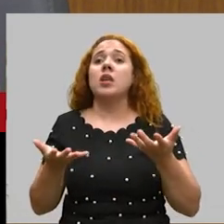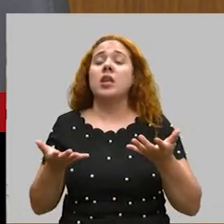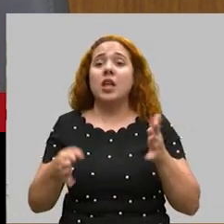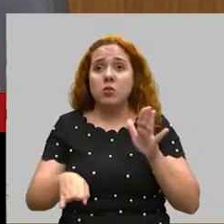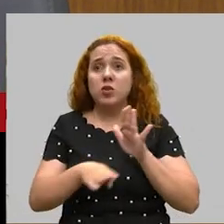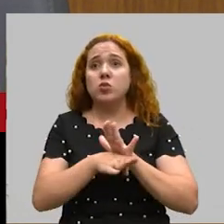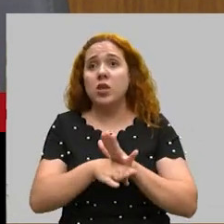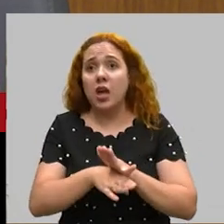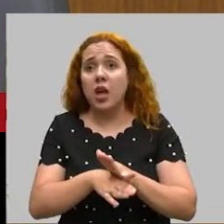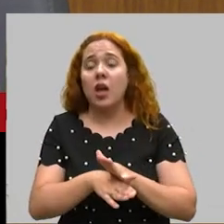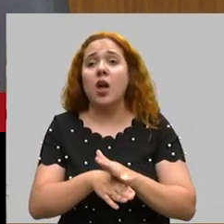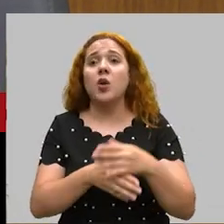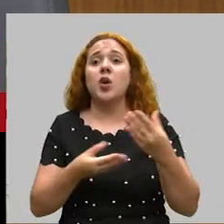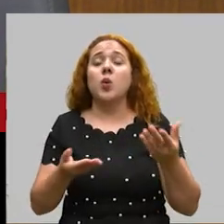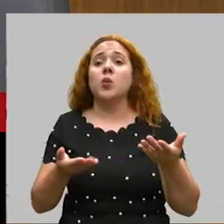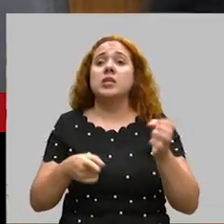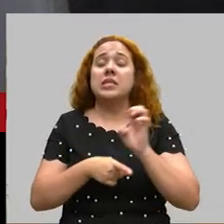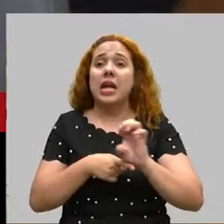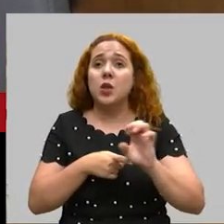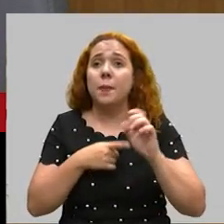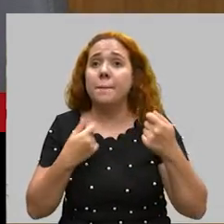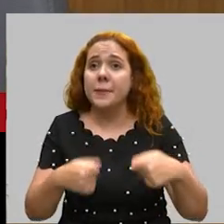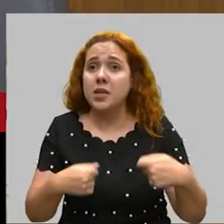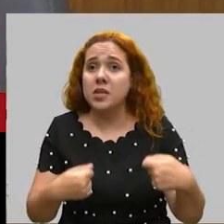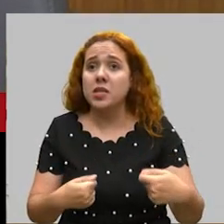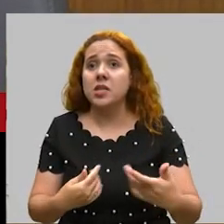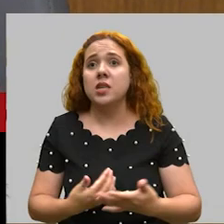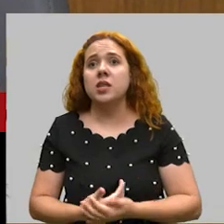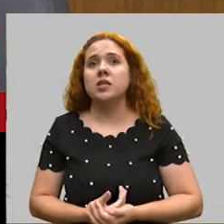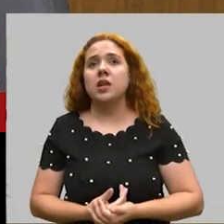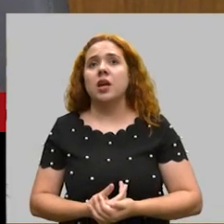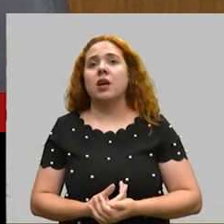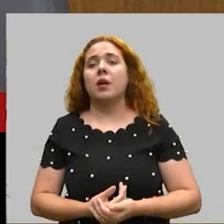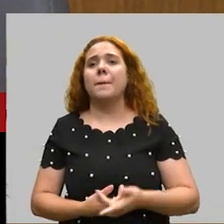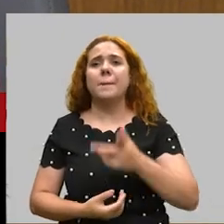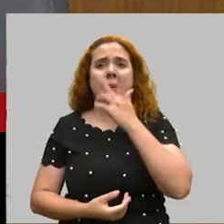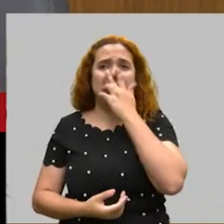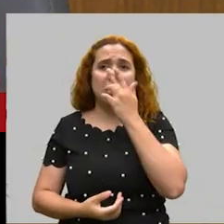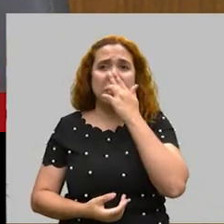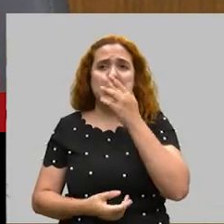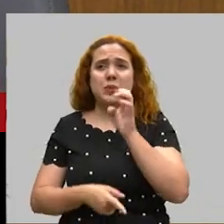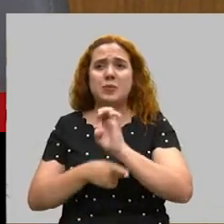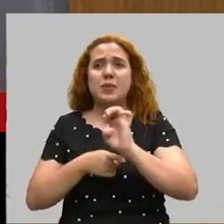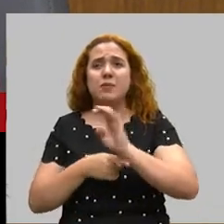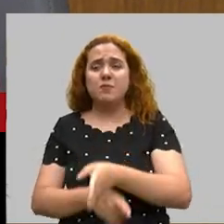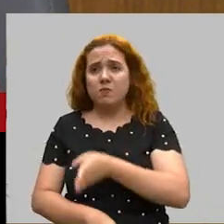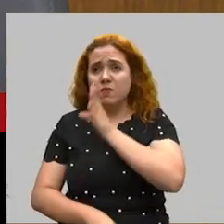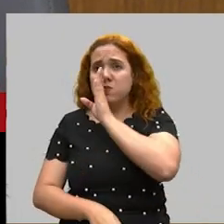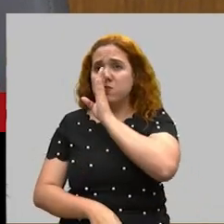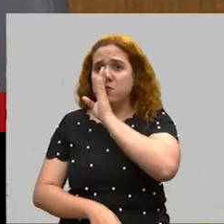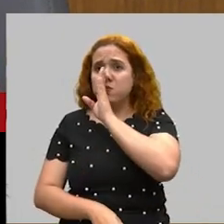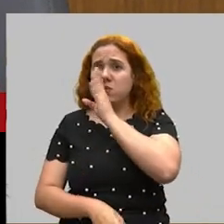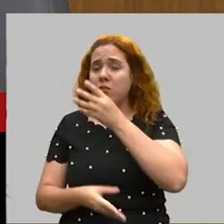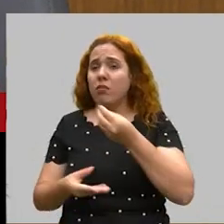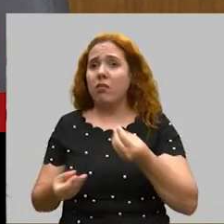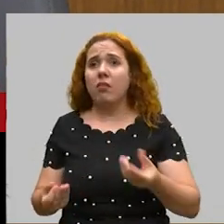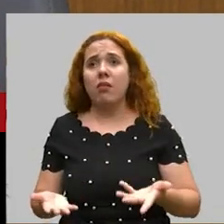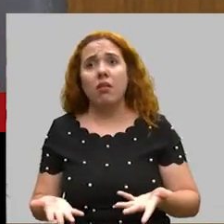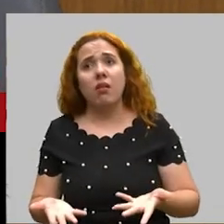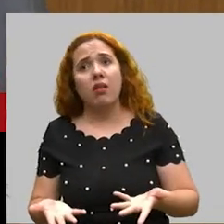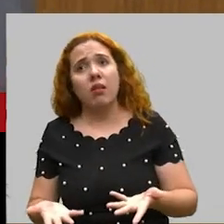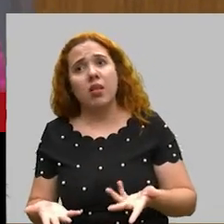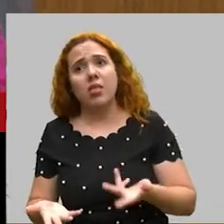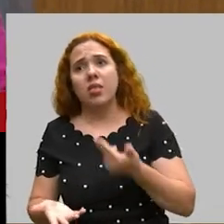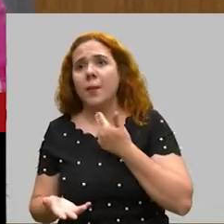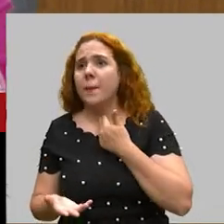demanda para o Estado o estado quer silenciar o que está acontecendo nos territórios